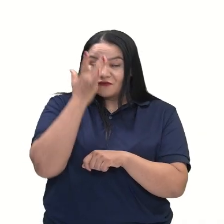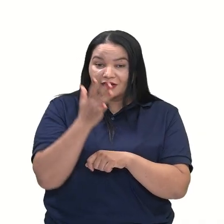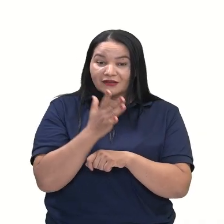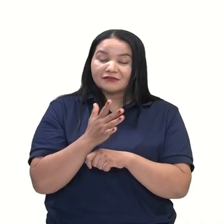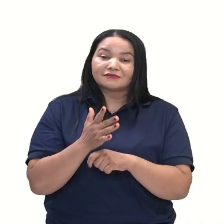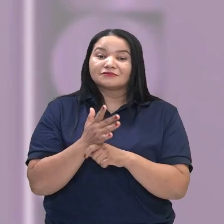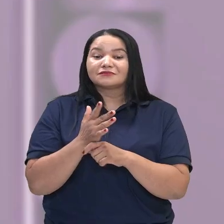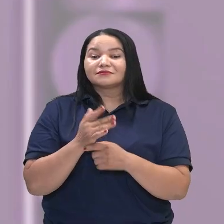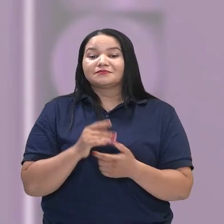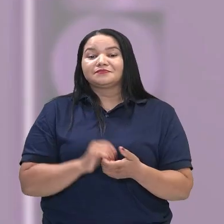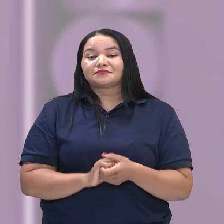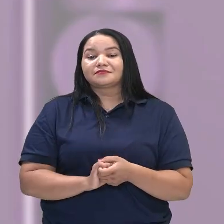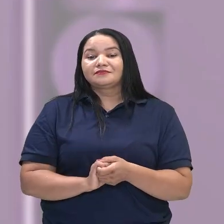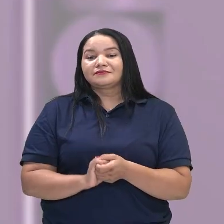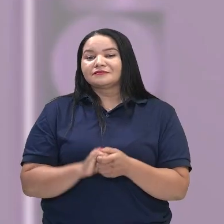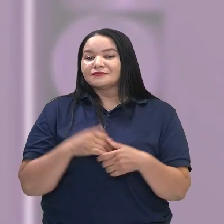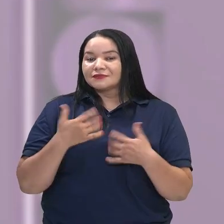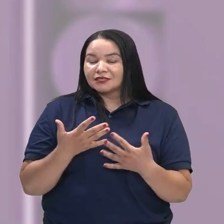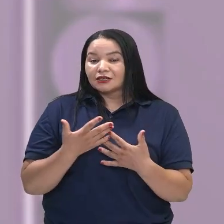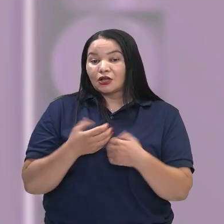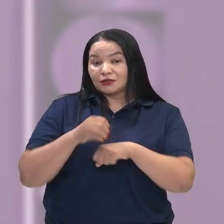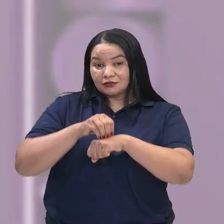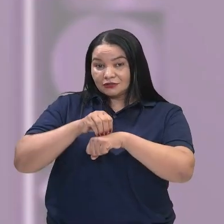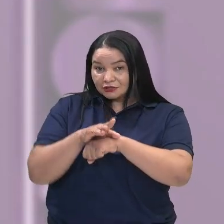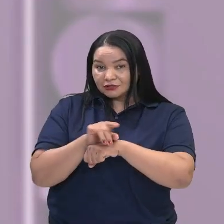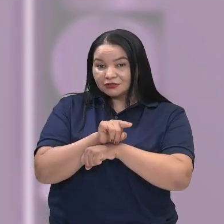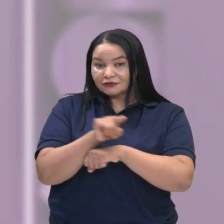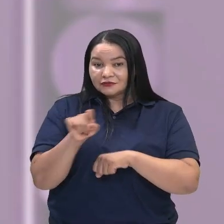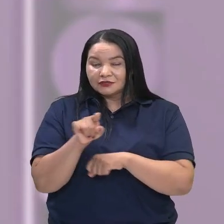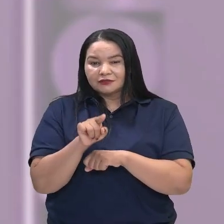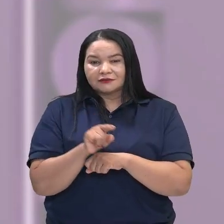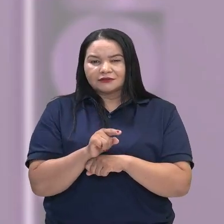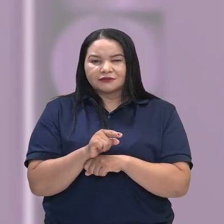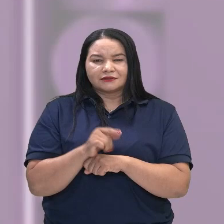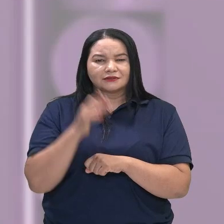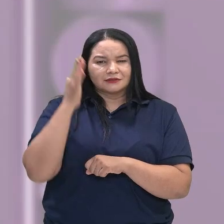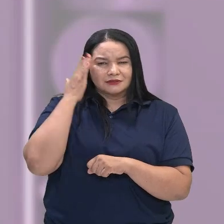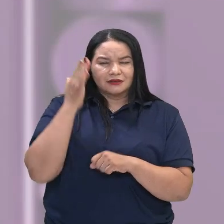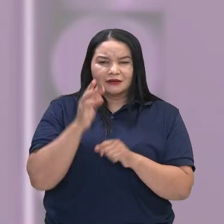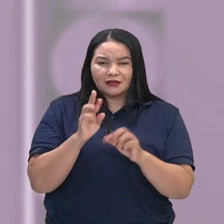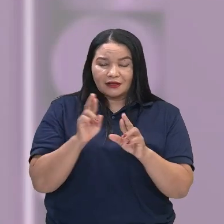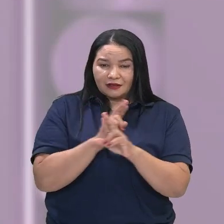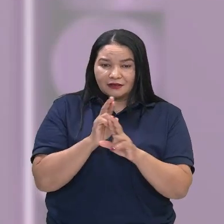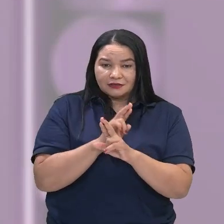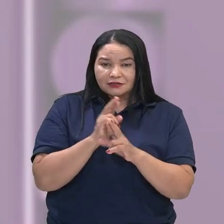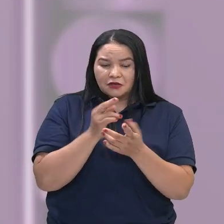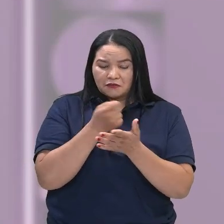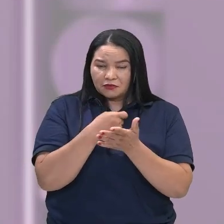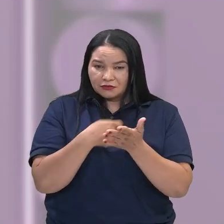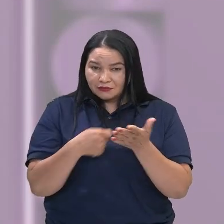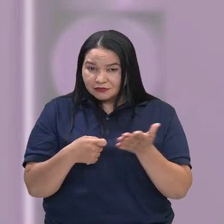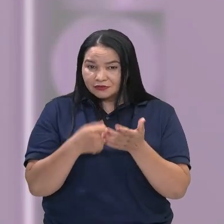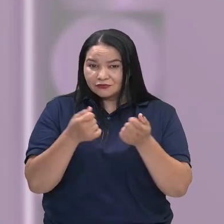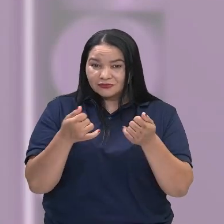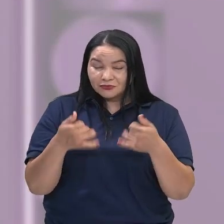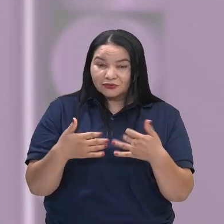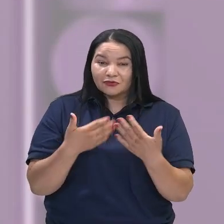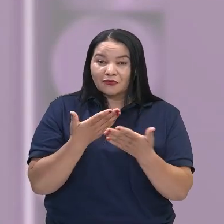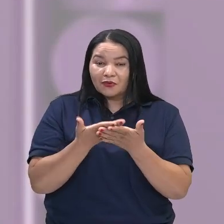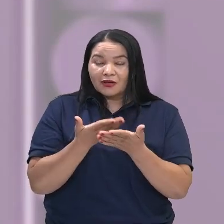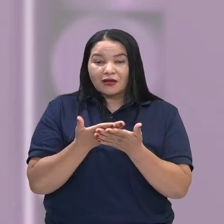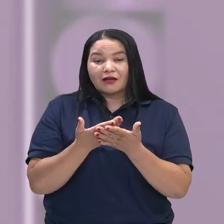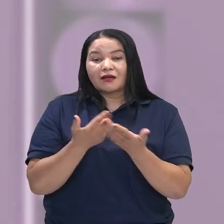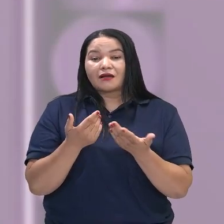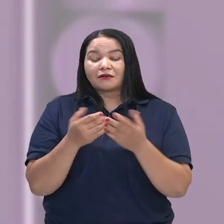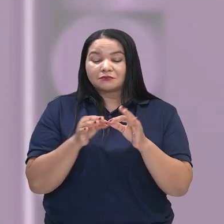na resolução. Então, a dica que eu tenho para vocês é, sabe, todas aquelas relações que nós vimos aqui ao longo da aula, ali entre unidades